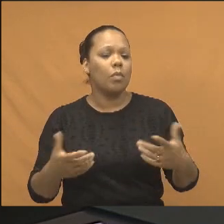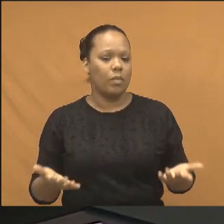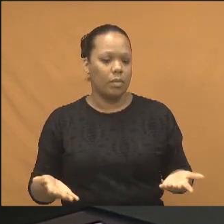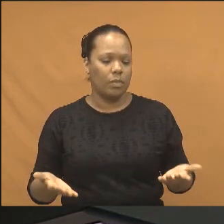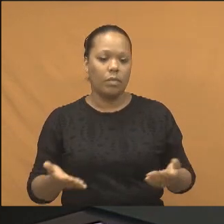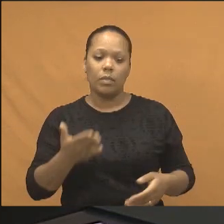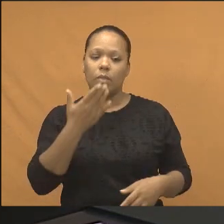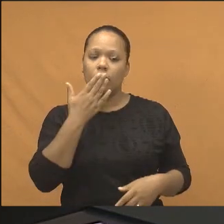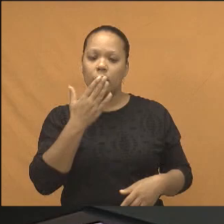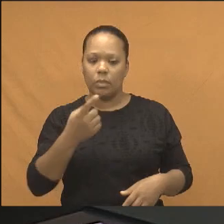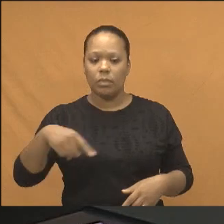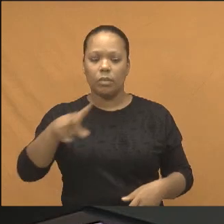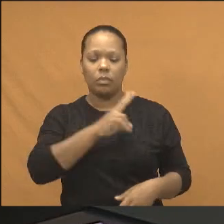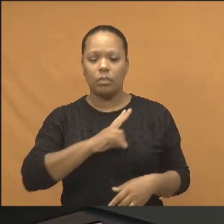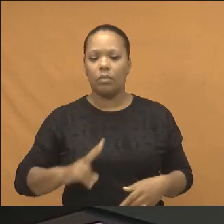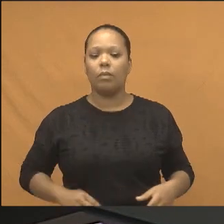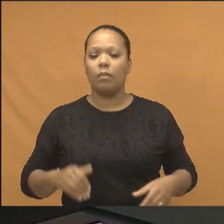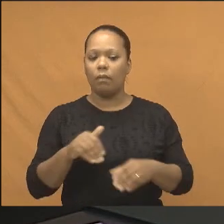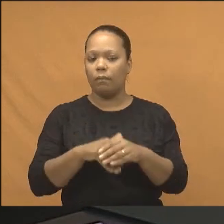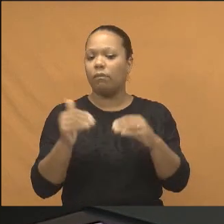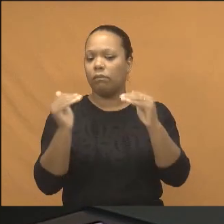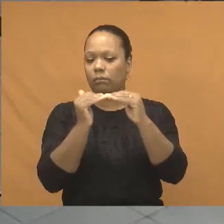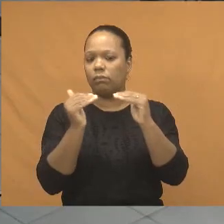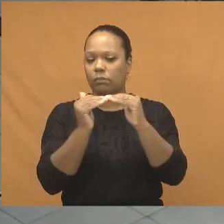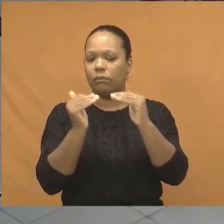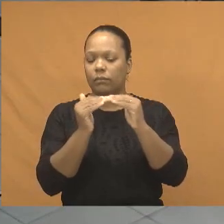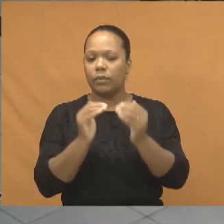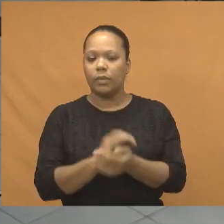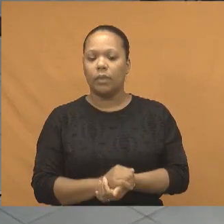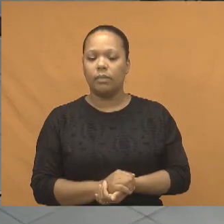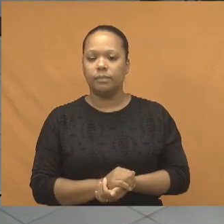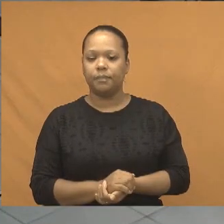Por isso eu peço o voto favorável aos nobres pares.